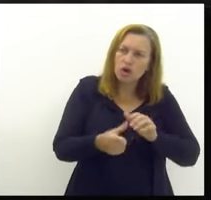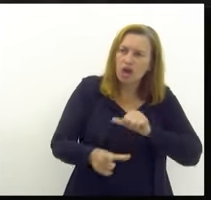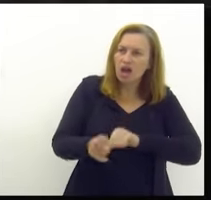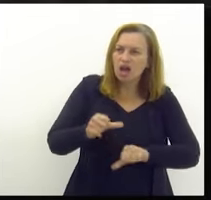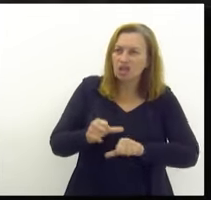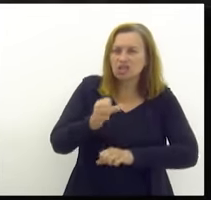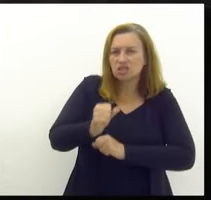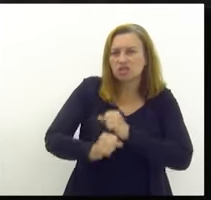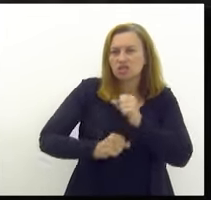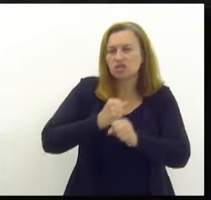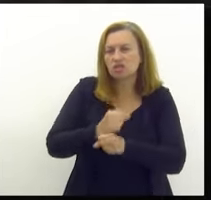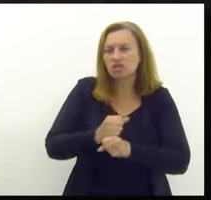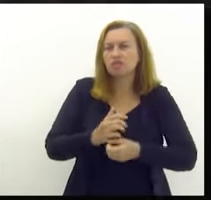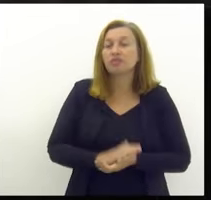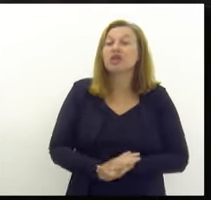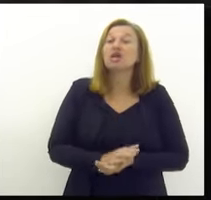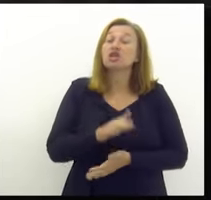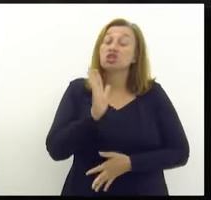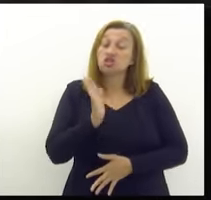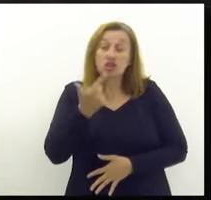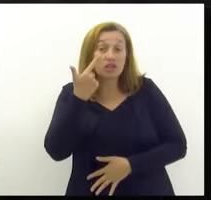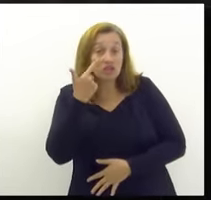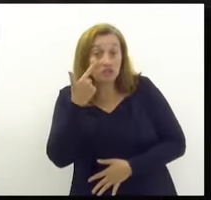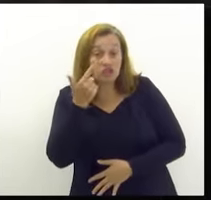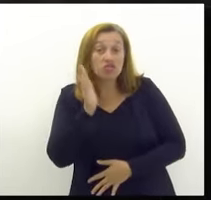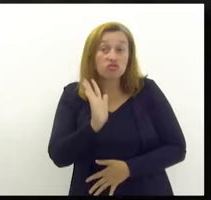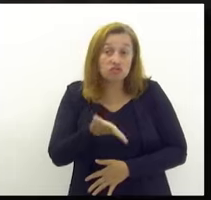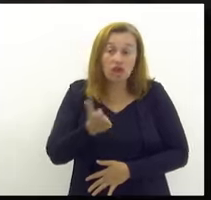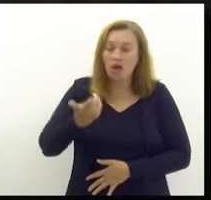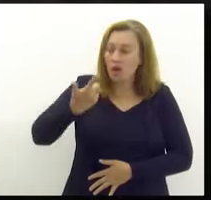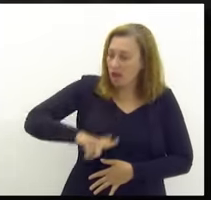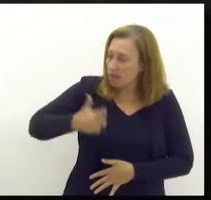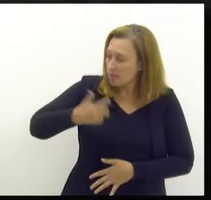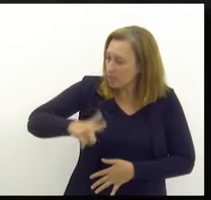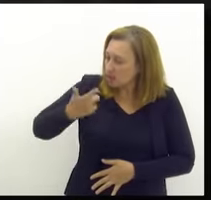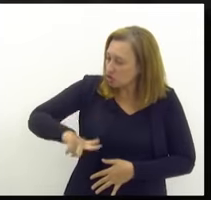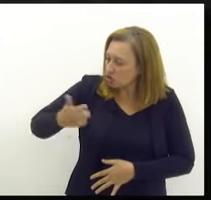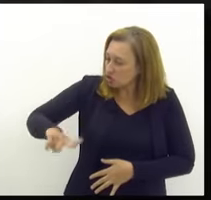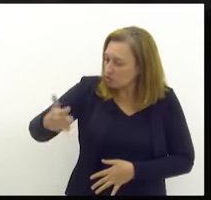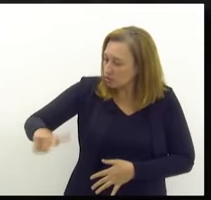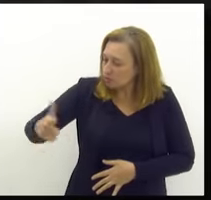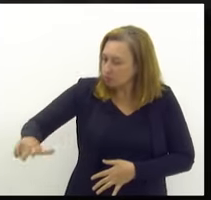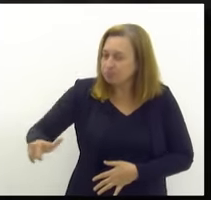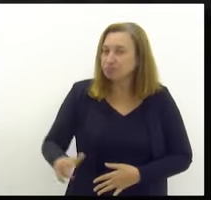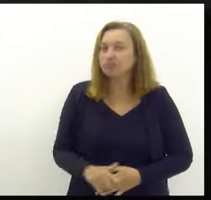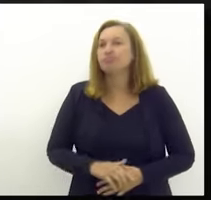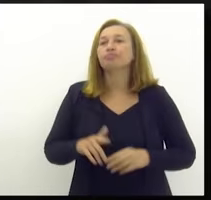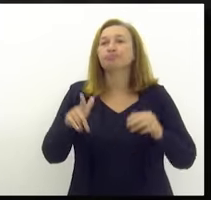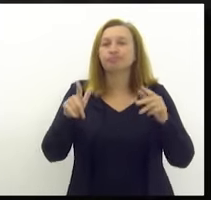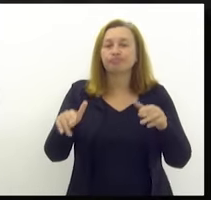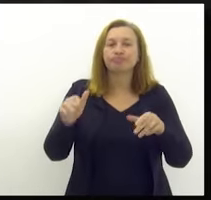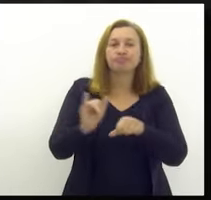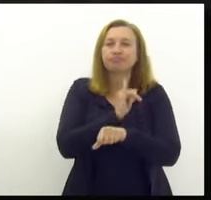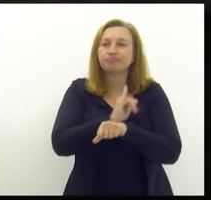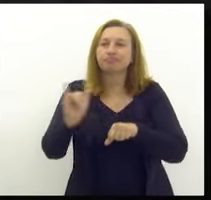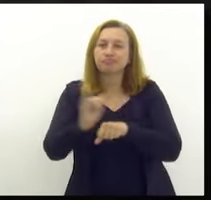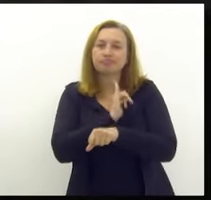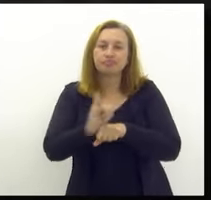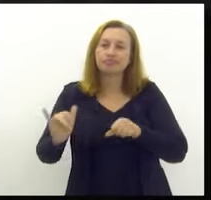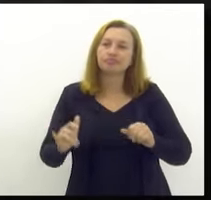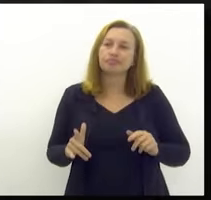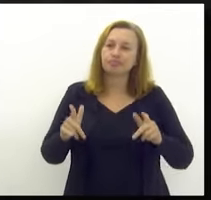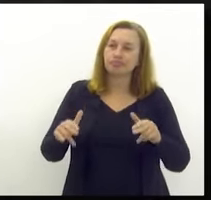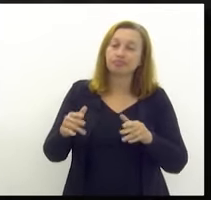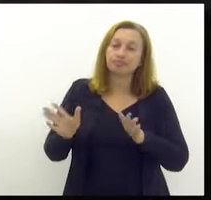isso esse retrato a gente já tem visto repetidas vezes são as mesmas estratégias para